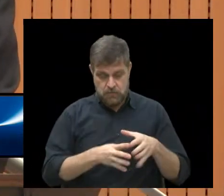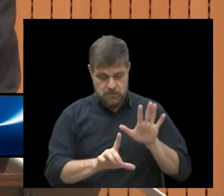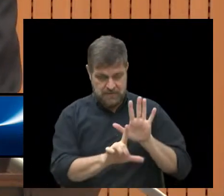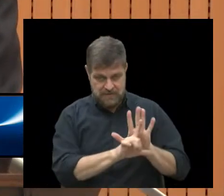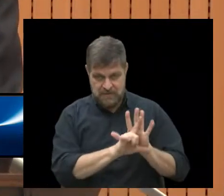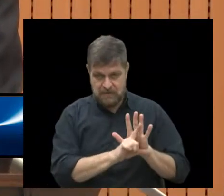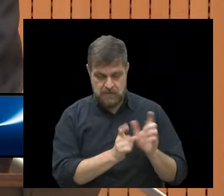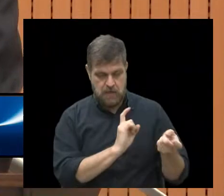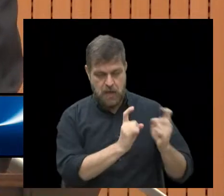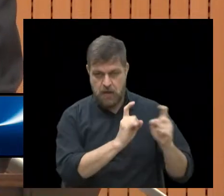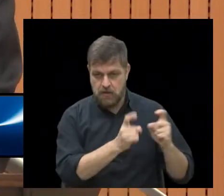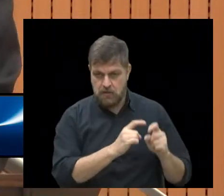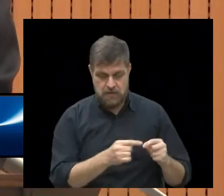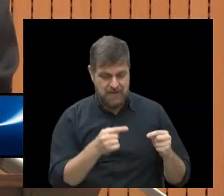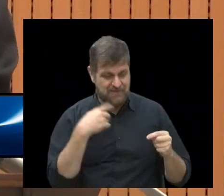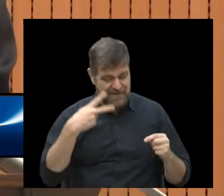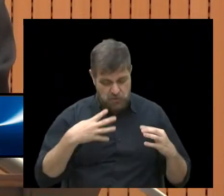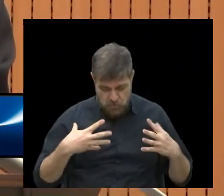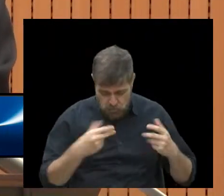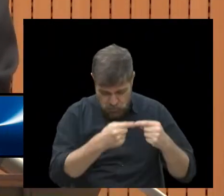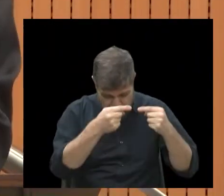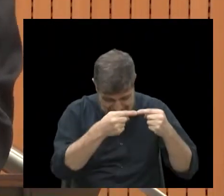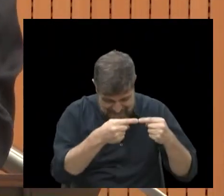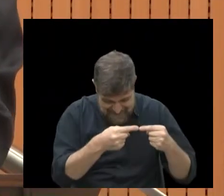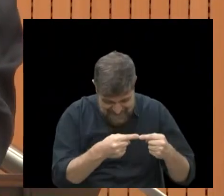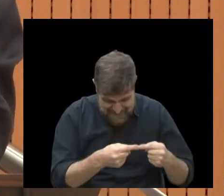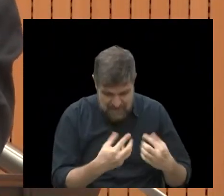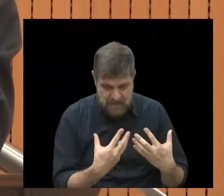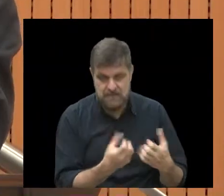Legalidade se reuniu e aprovou por unanimidade, senhor presidente.